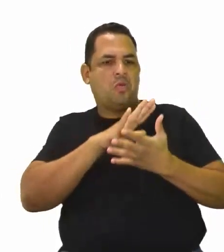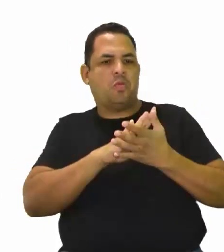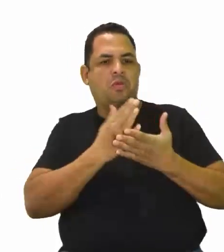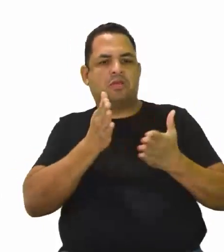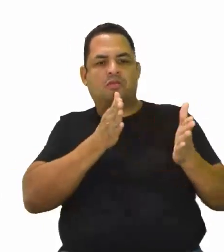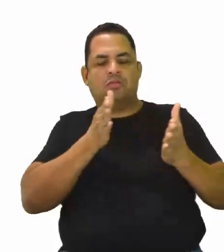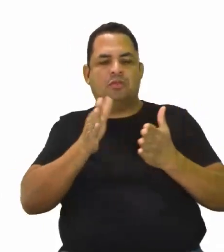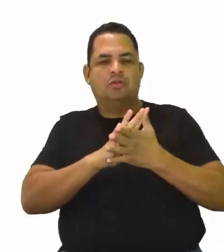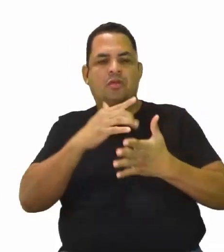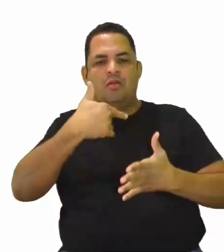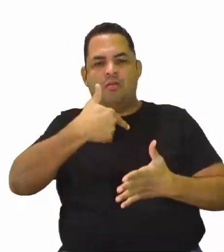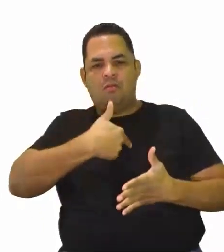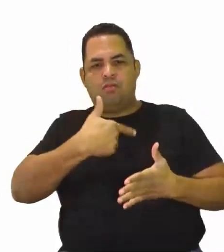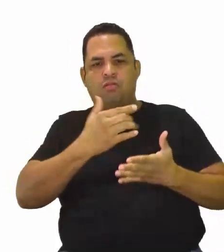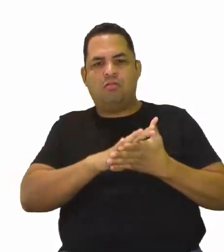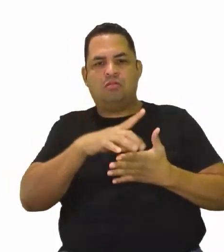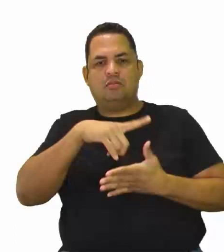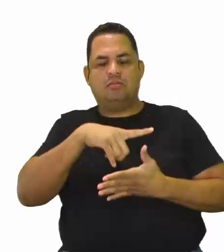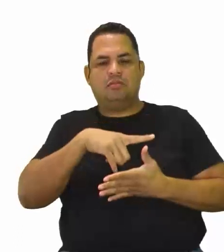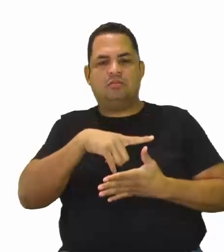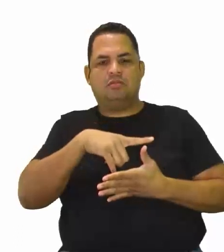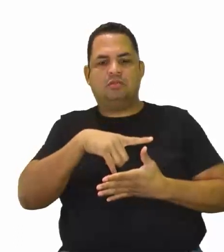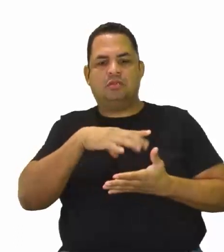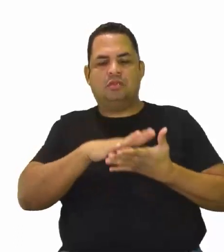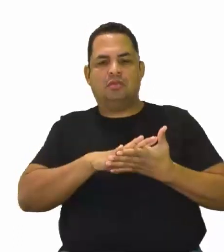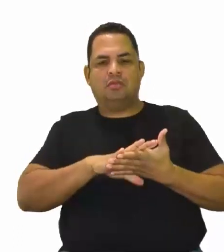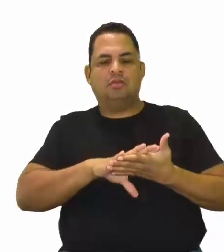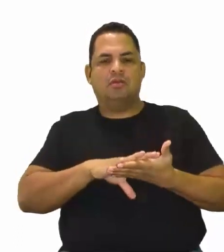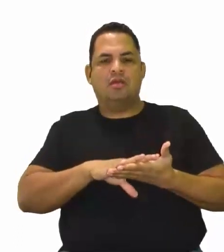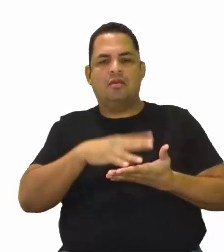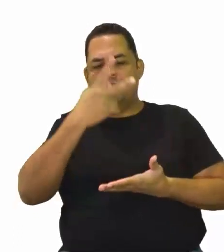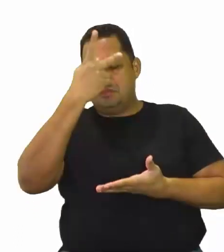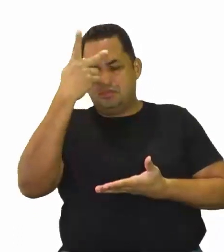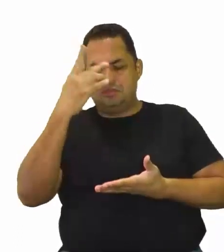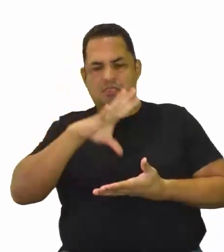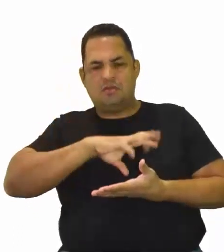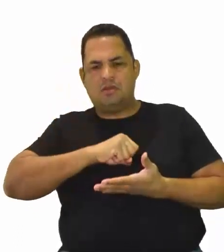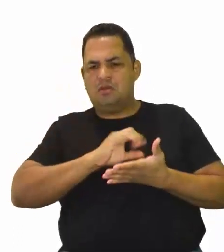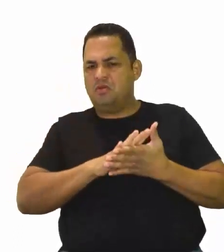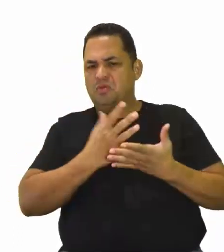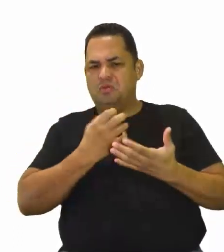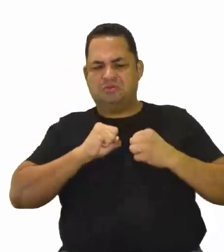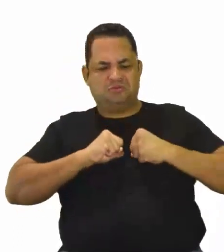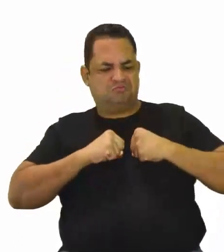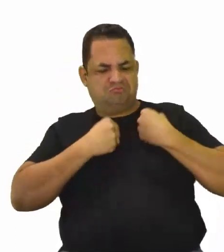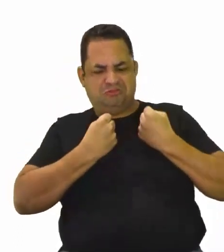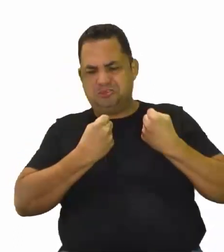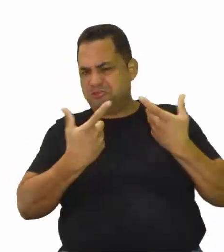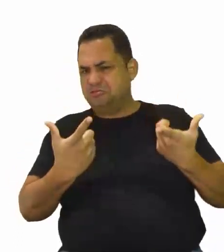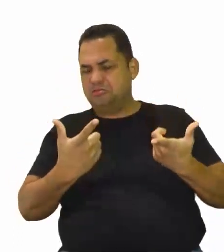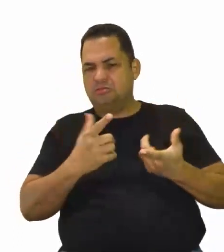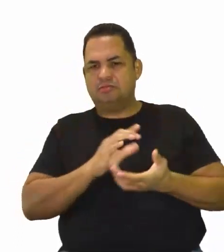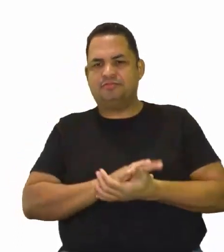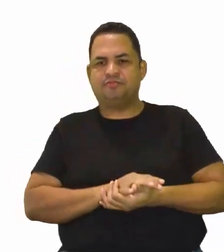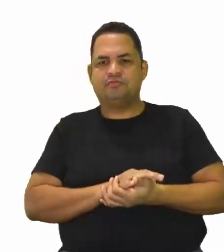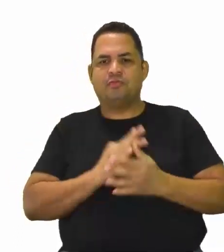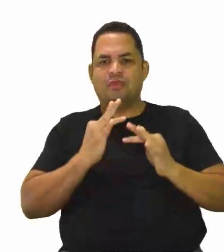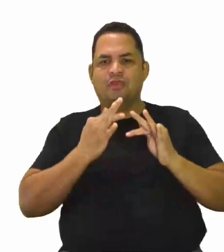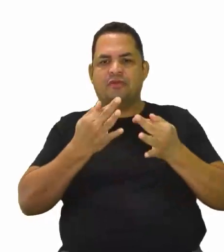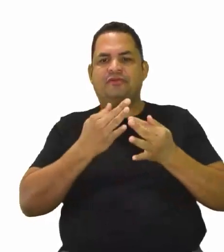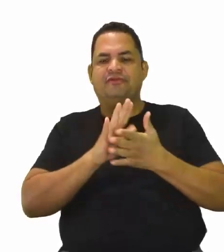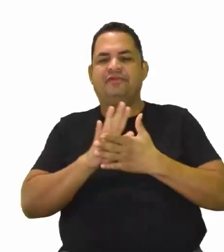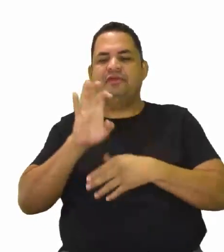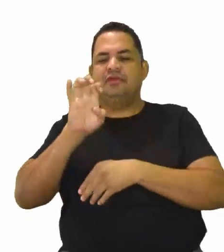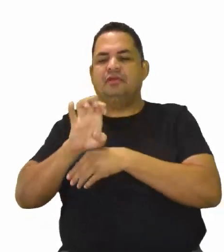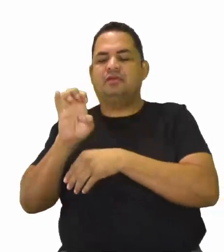Vargas. Então, Getúlio Vargas tinha pessoas que amavam ele e tinha pessoas que odiavam ele. Não tinha meio termo, não. O fim do